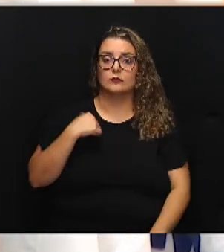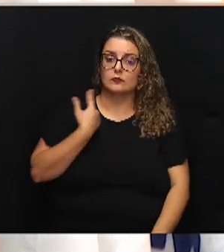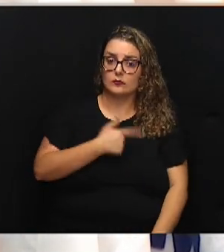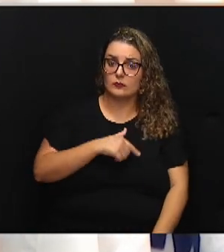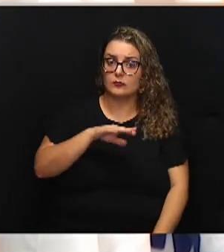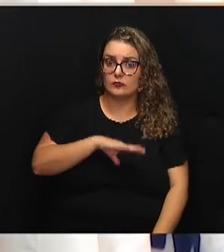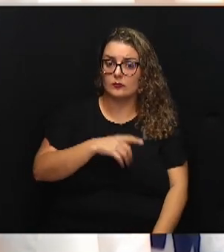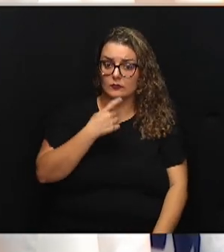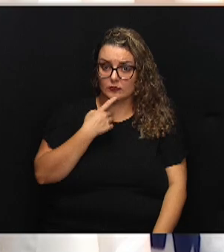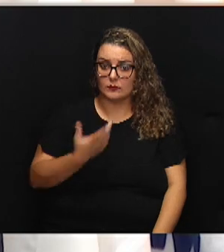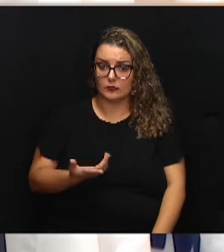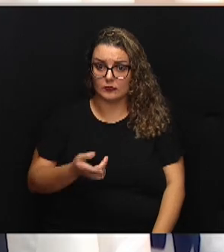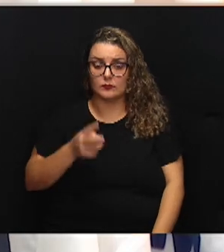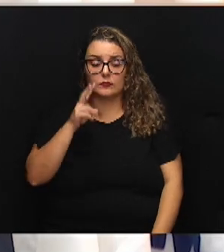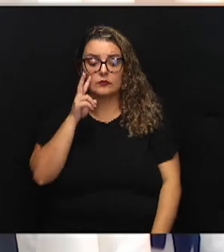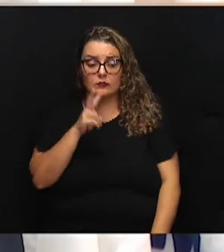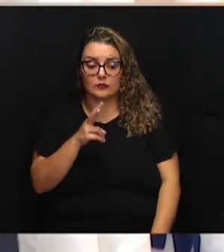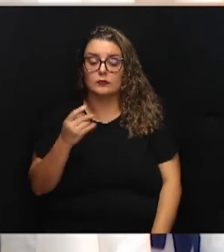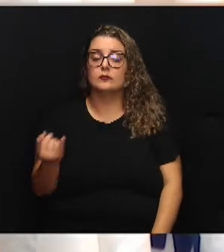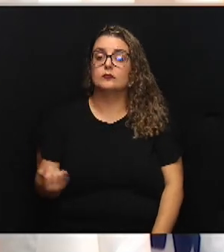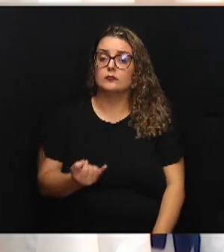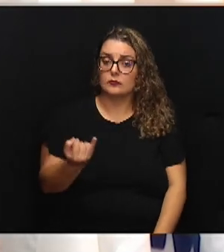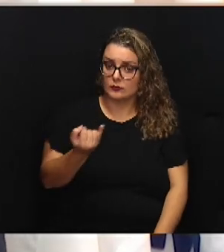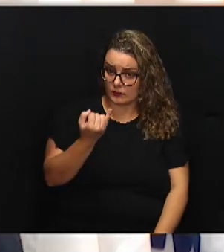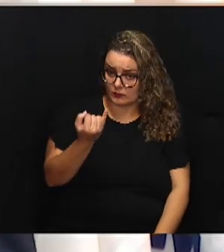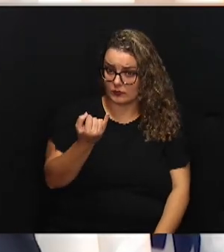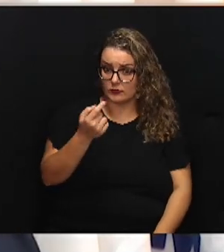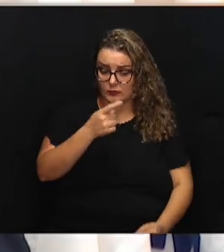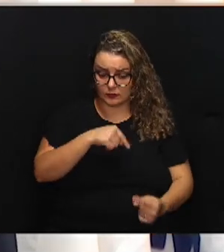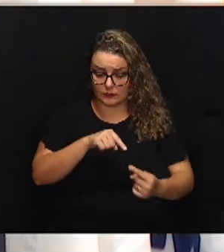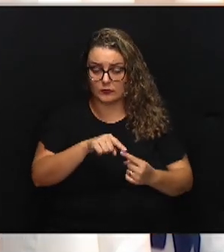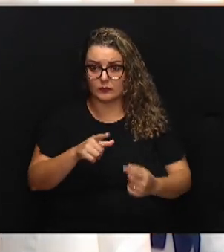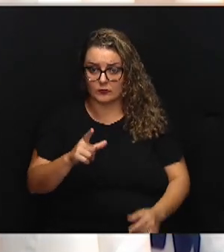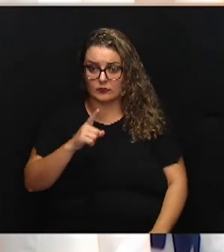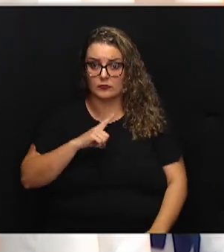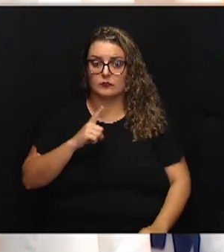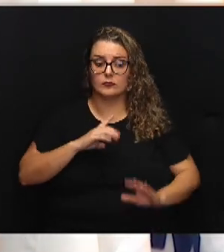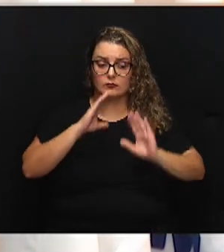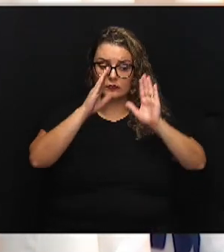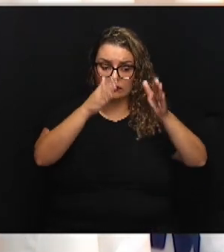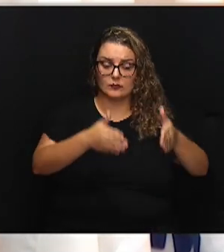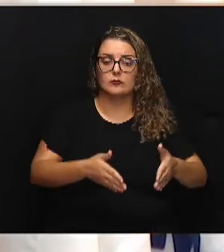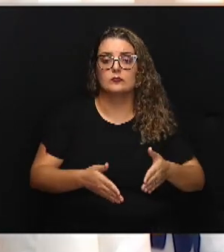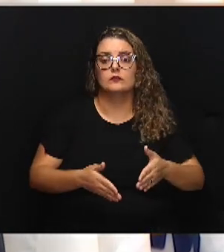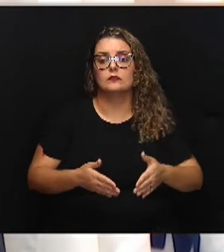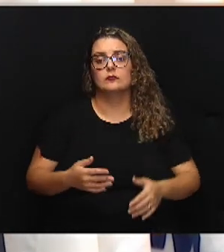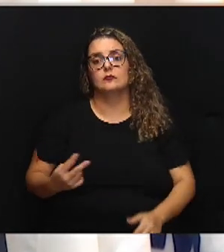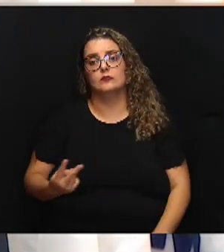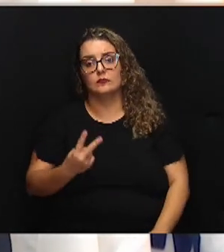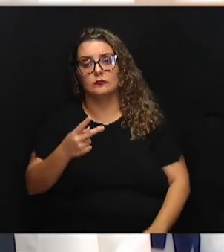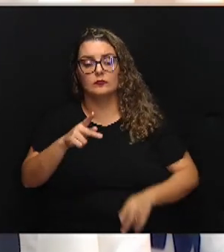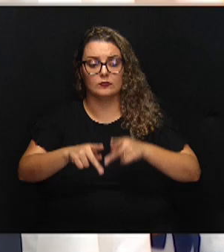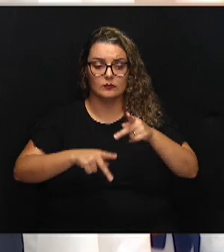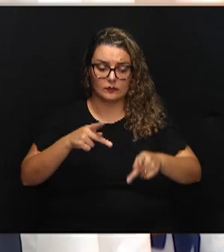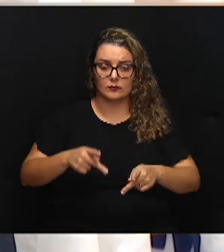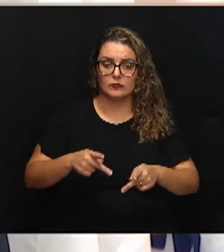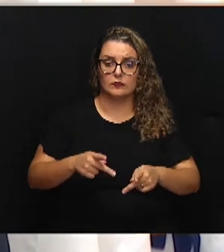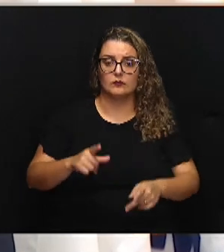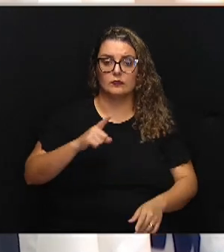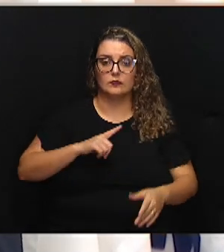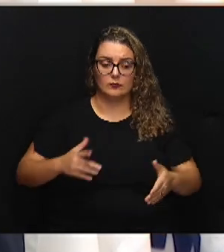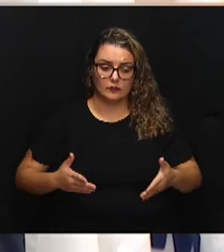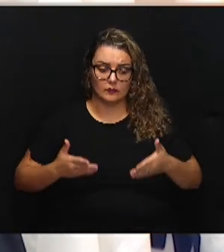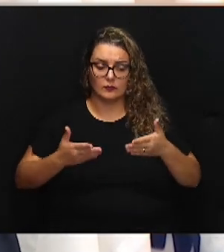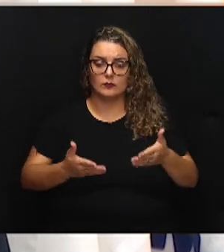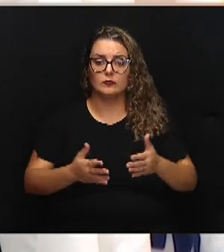nós podemos ver a importância da finalidade, que tem voltado esse valor para a população, tem se colocado